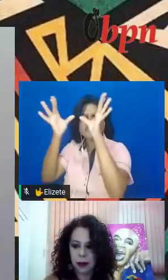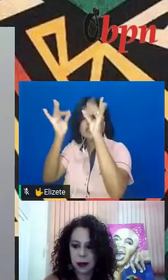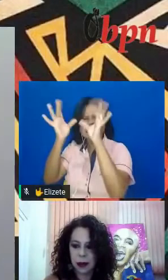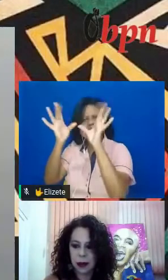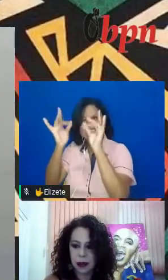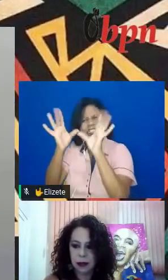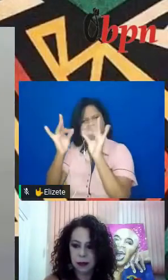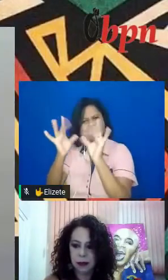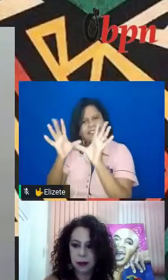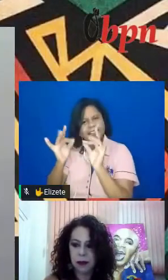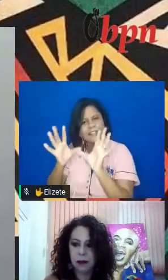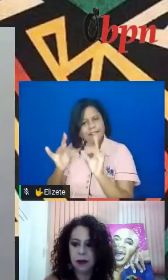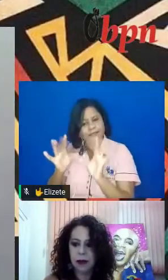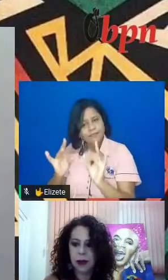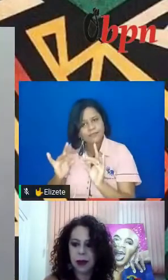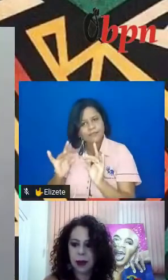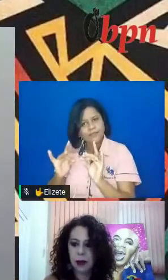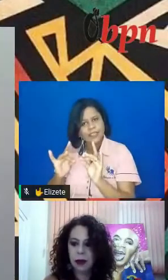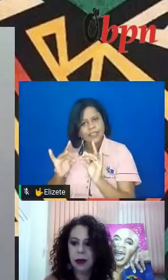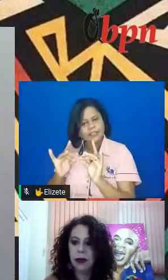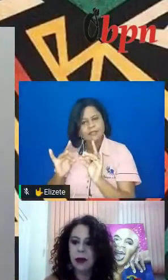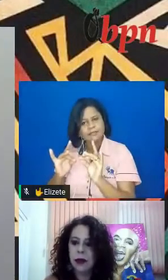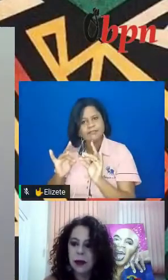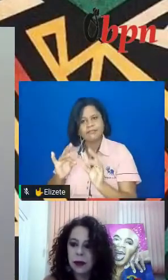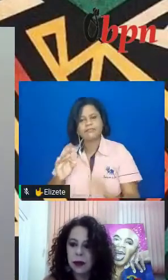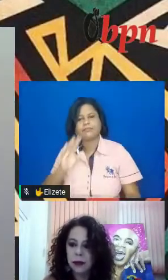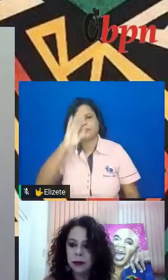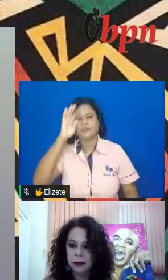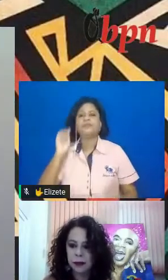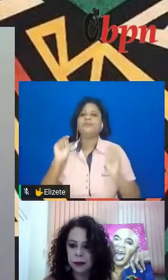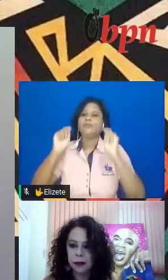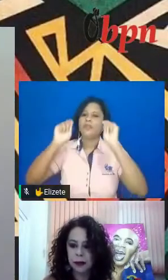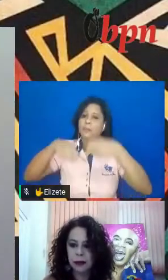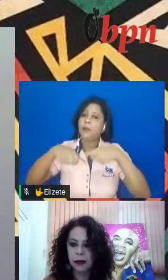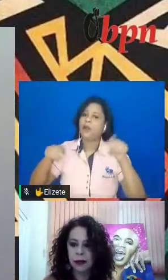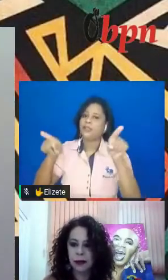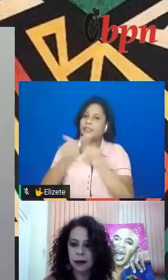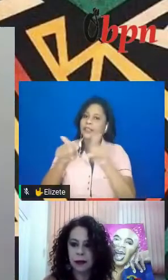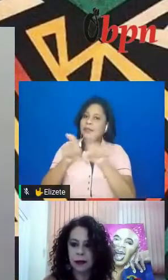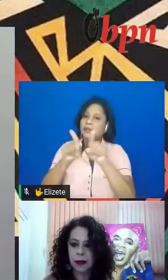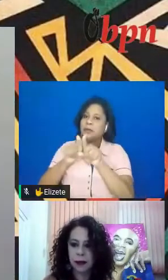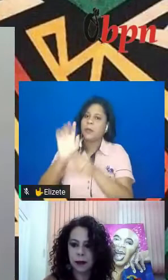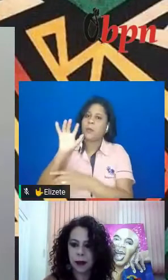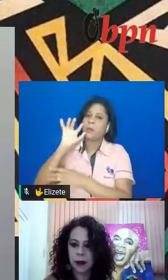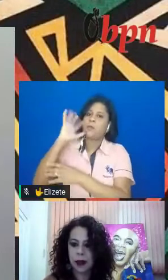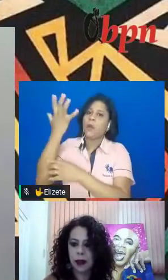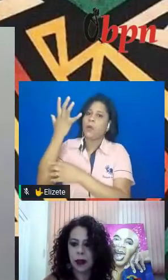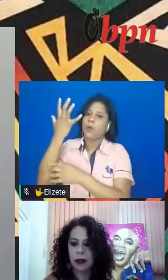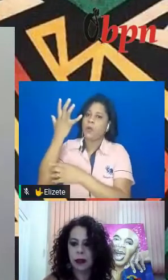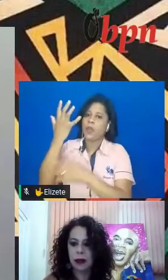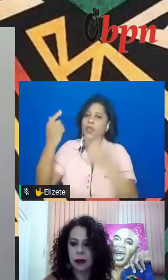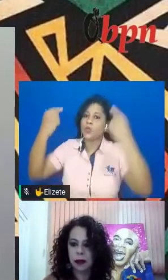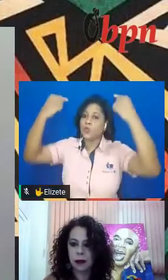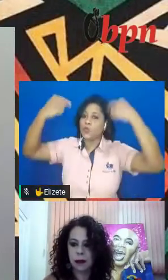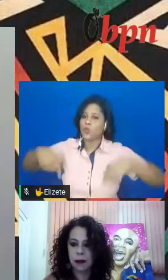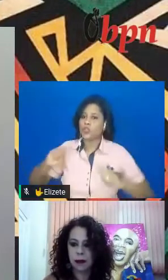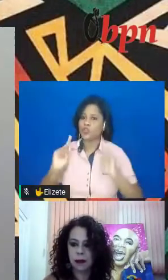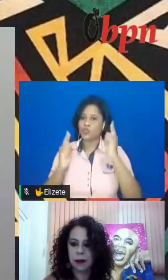decodificação dos sinais que podem, inclusive, aparecer nos corpos. Quem